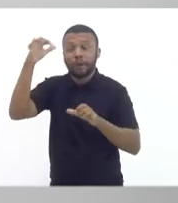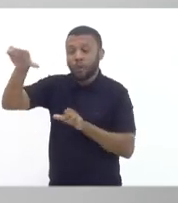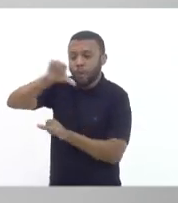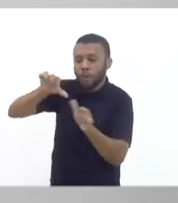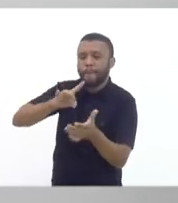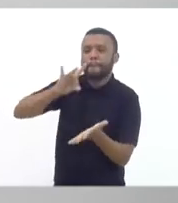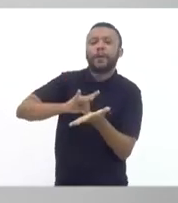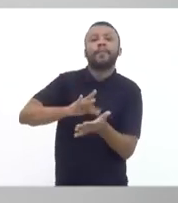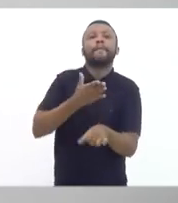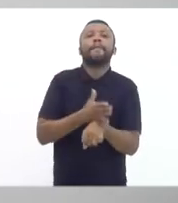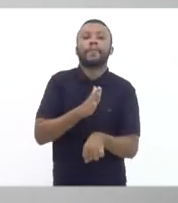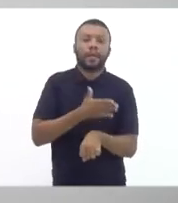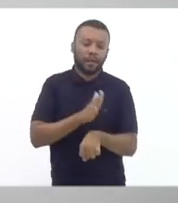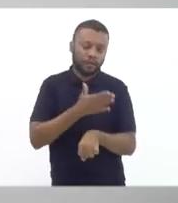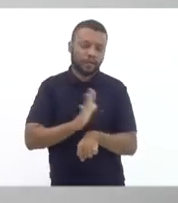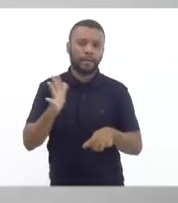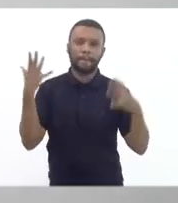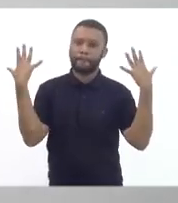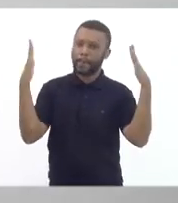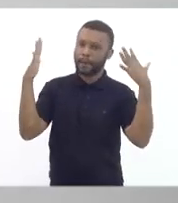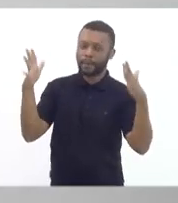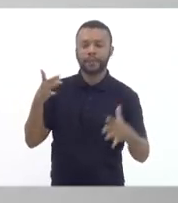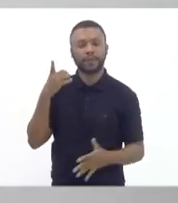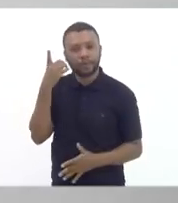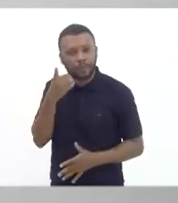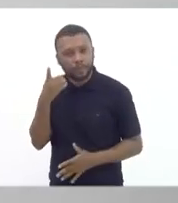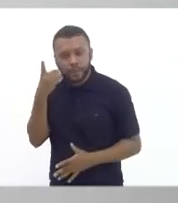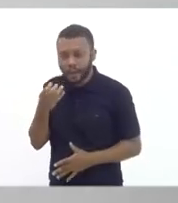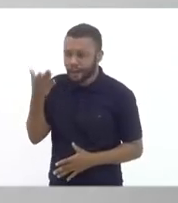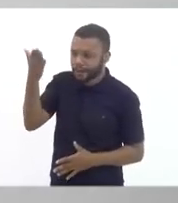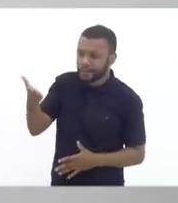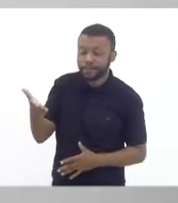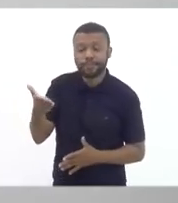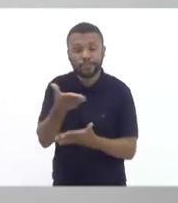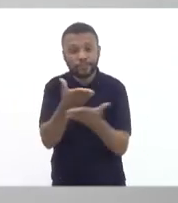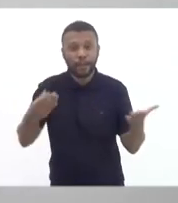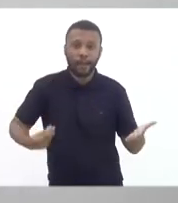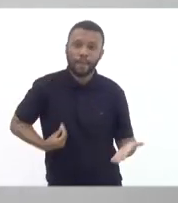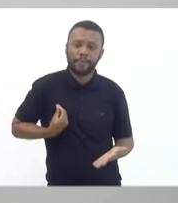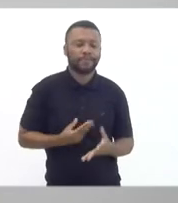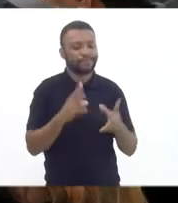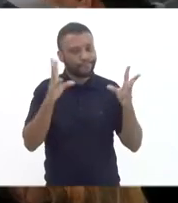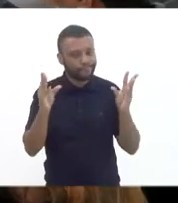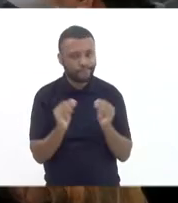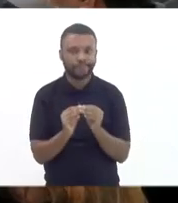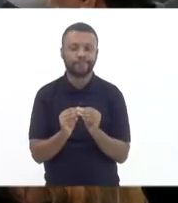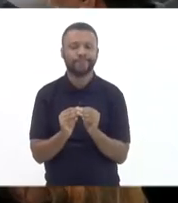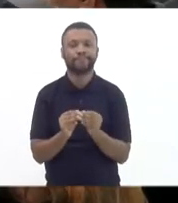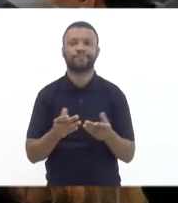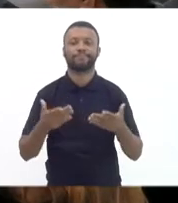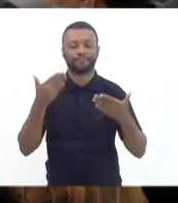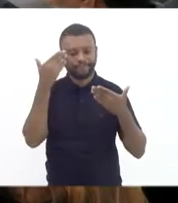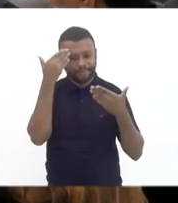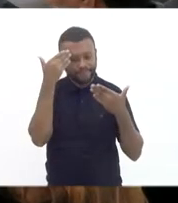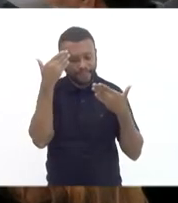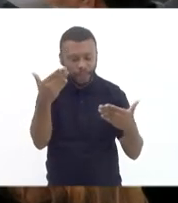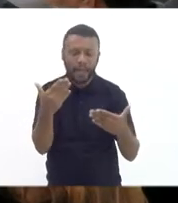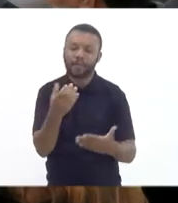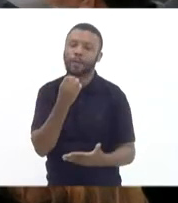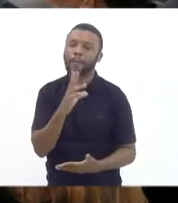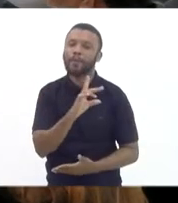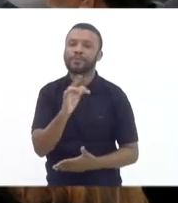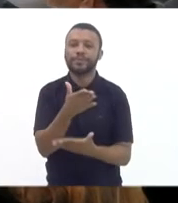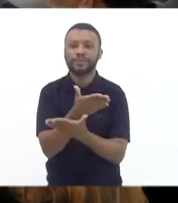prática. Tá? Parabéns ao deputado, parabéns a todos presentes. E é isso que eu quis falar. Muito obrigado, um bom dia a